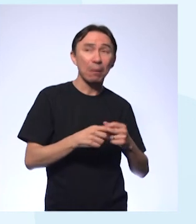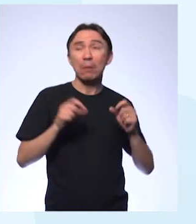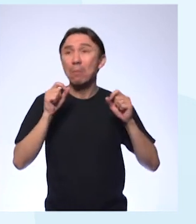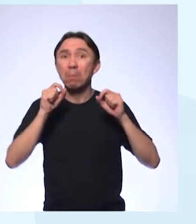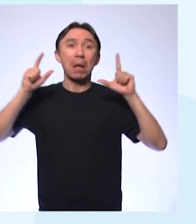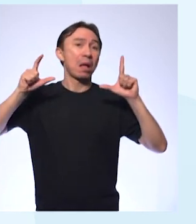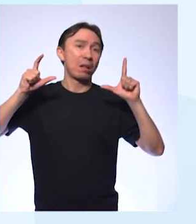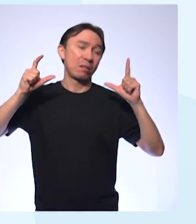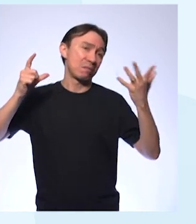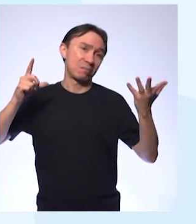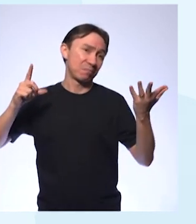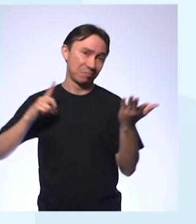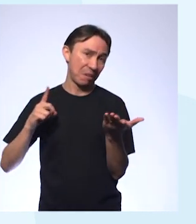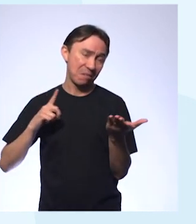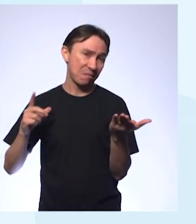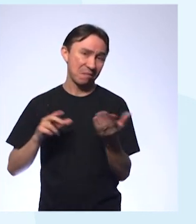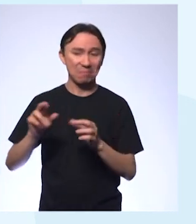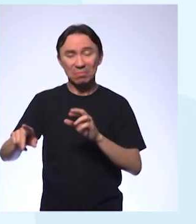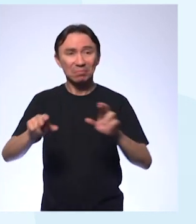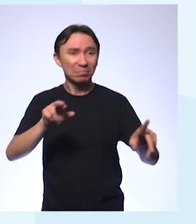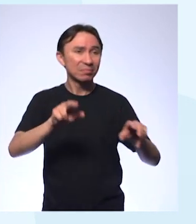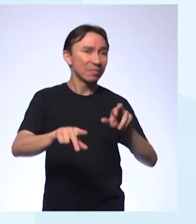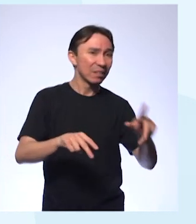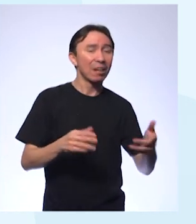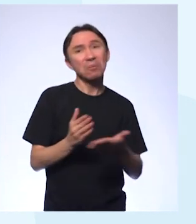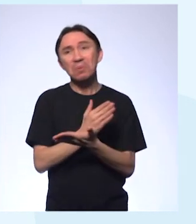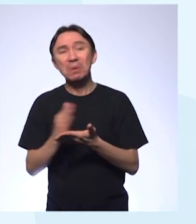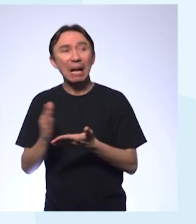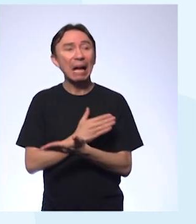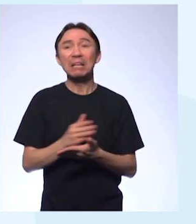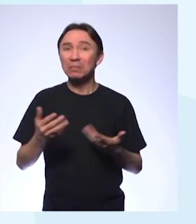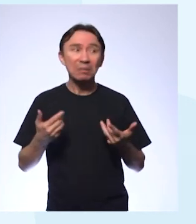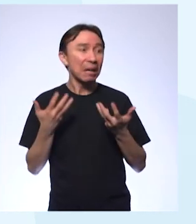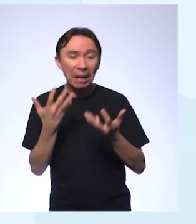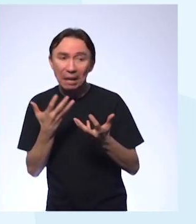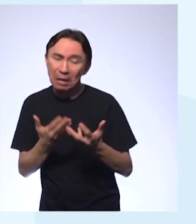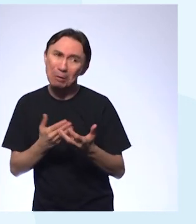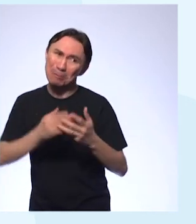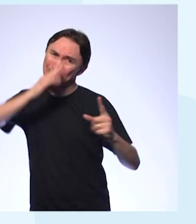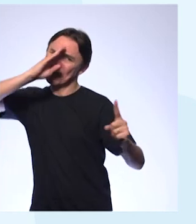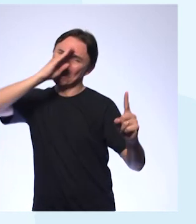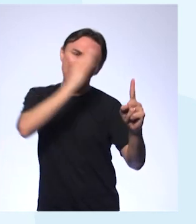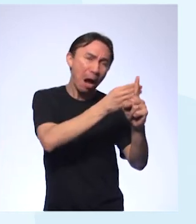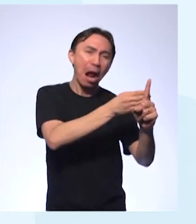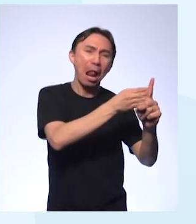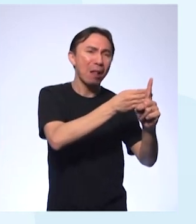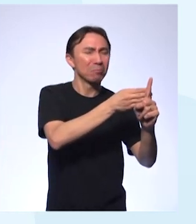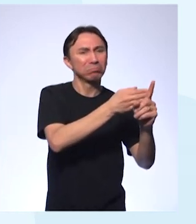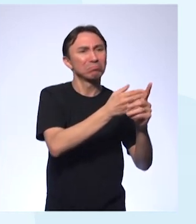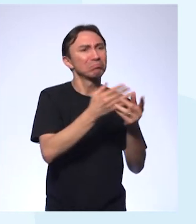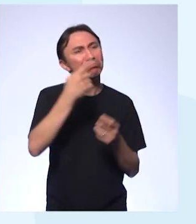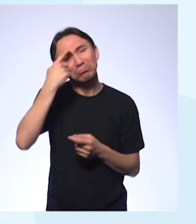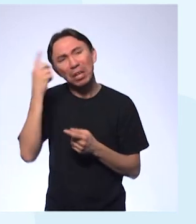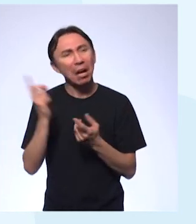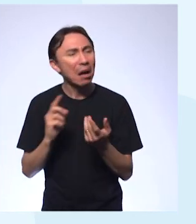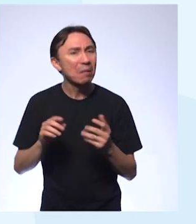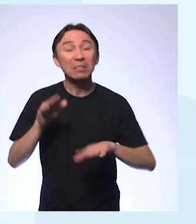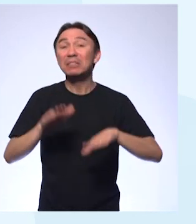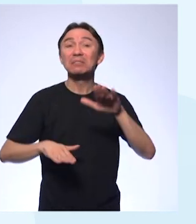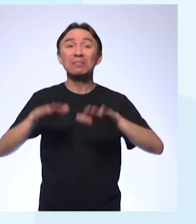certeza e já de saída, a que quer se dedicar. Muitas vezes, parte-se de um esboço, de uma